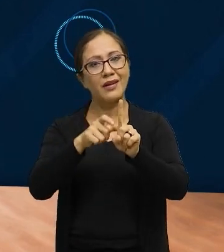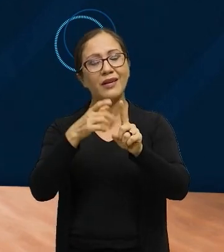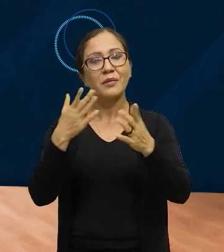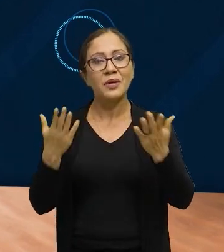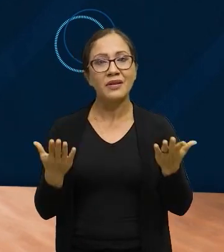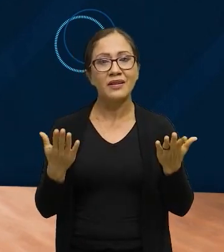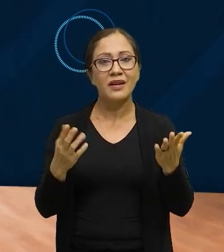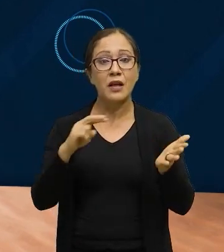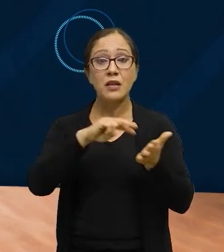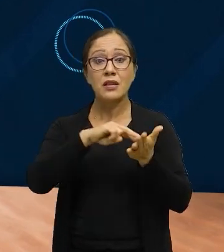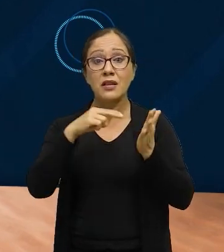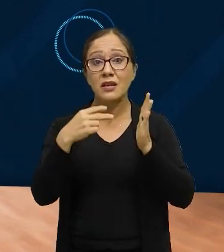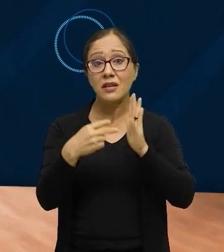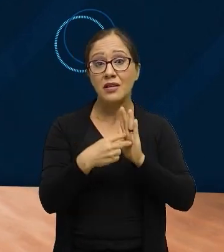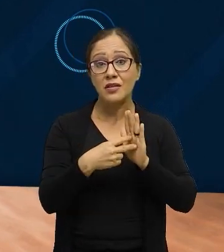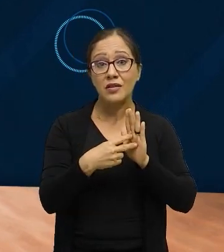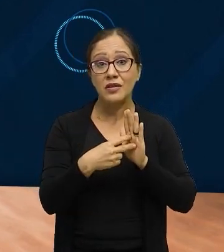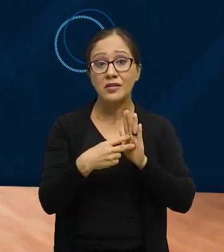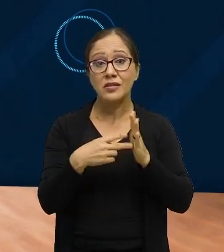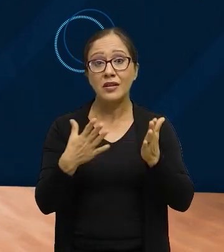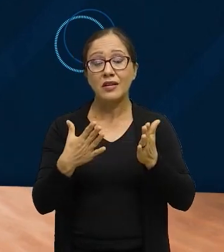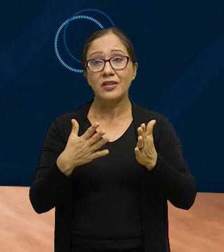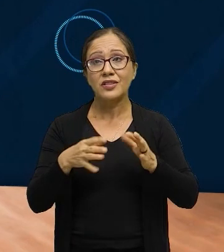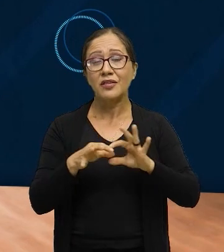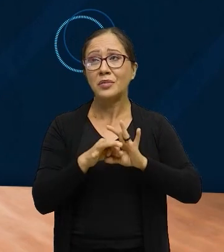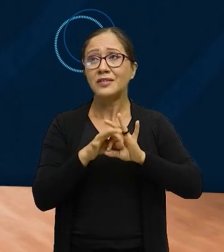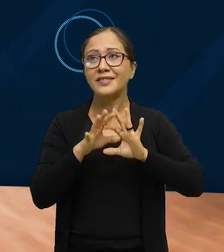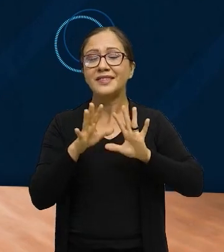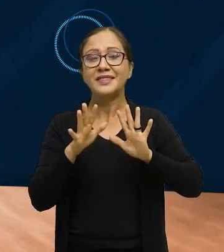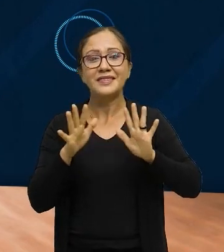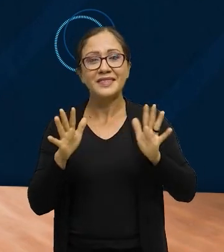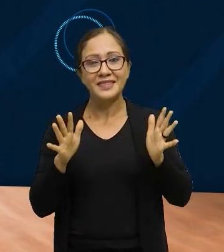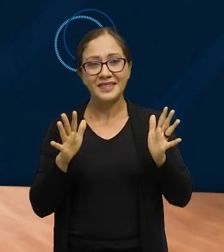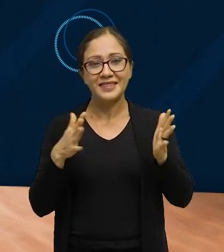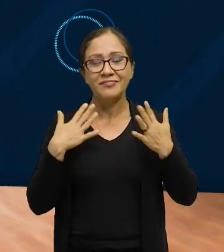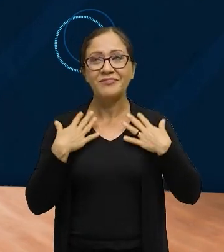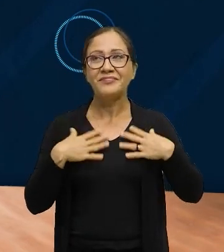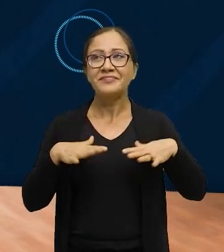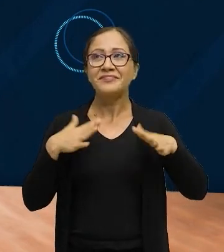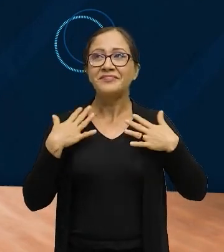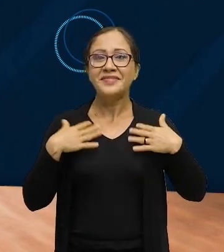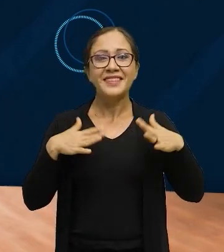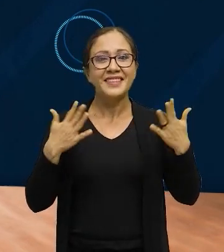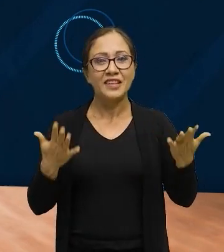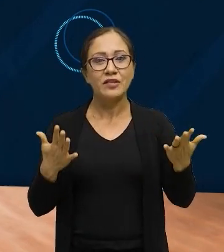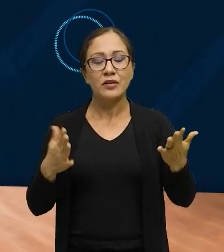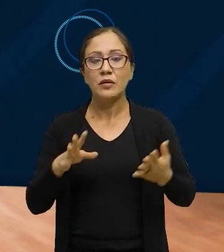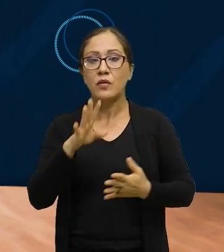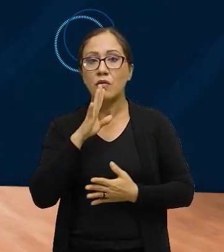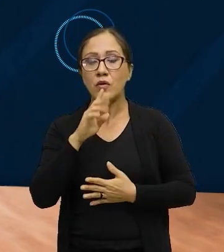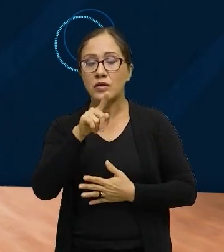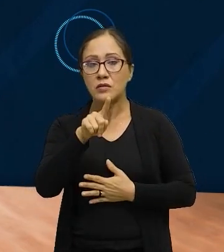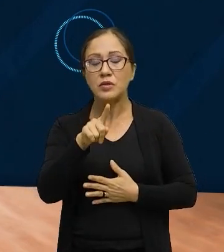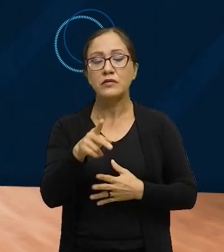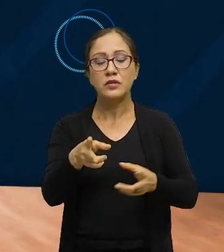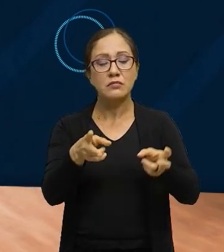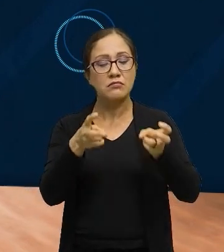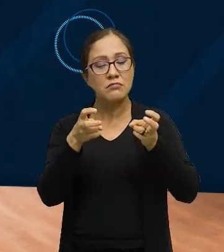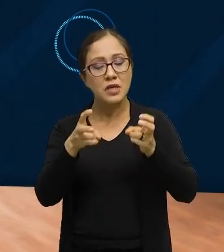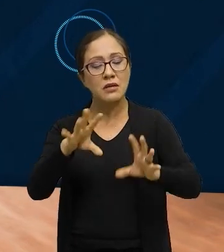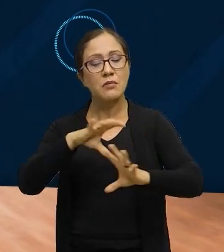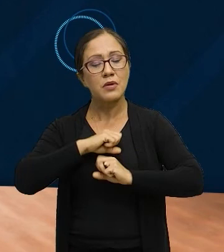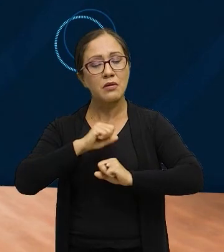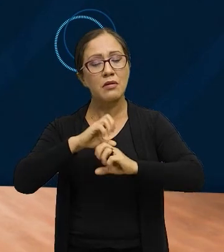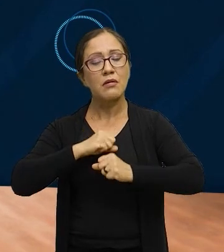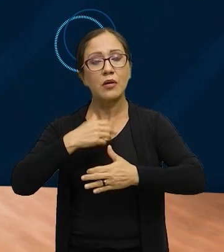rasgada significam que ele estava mais despojado. Então é um conhecimento de mundo que você deve adquirindo com